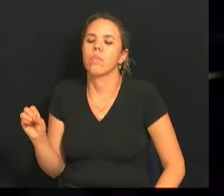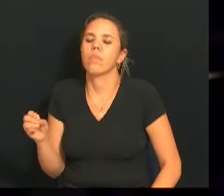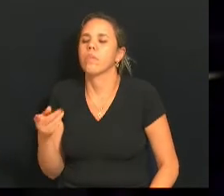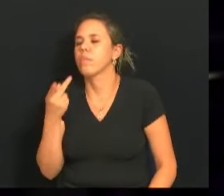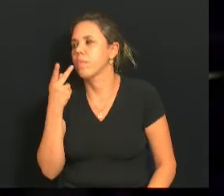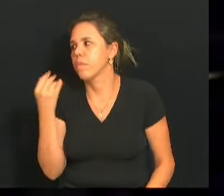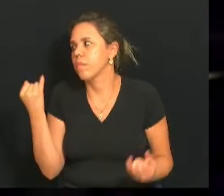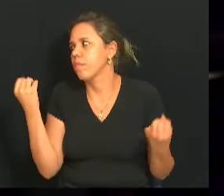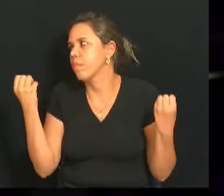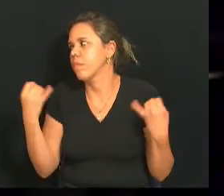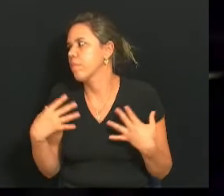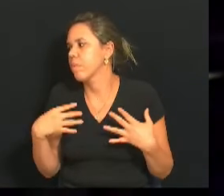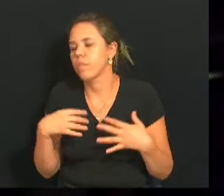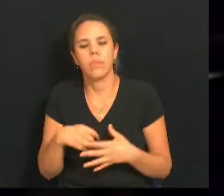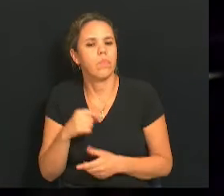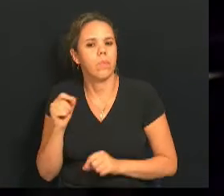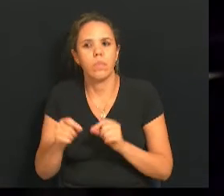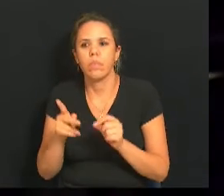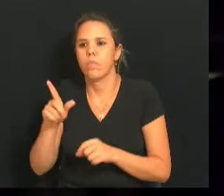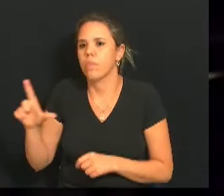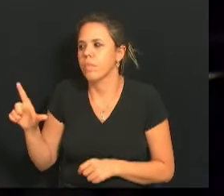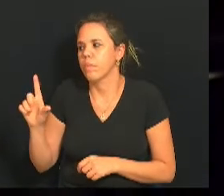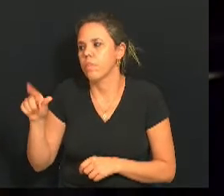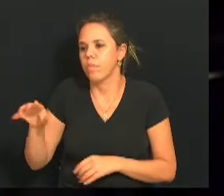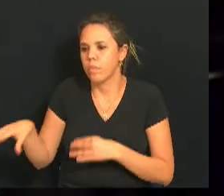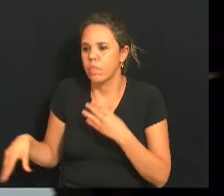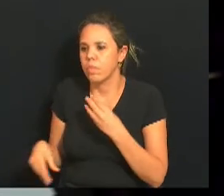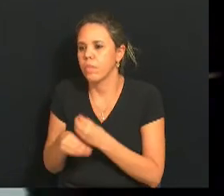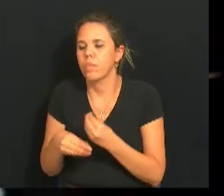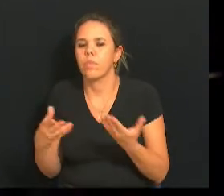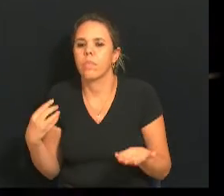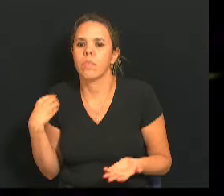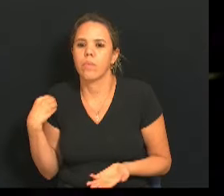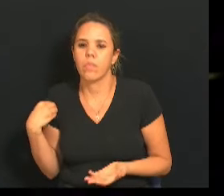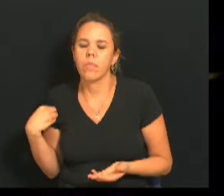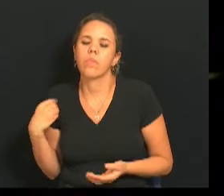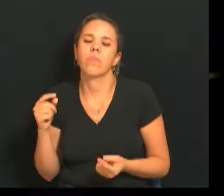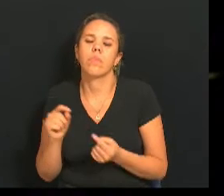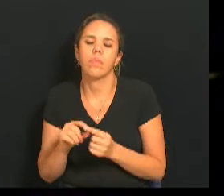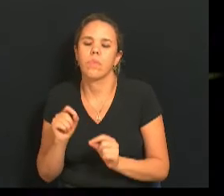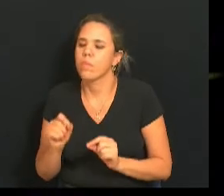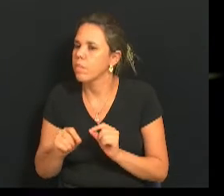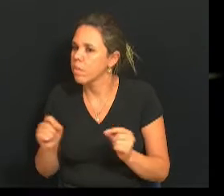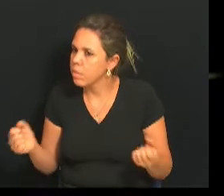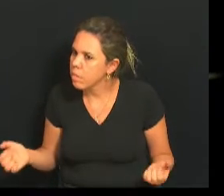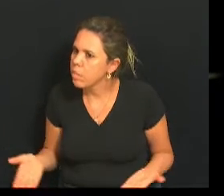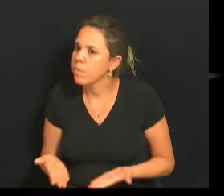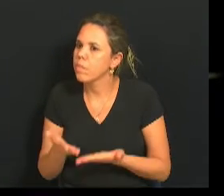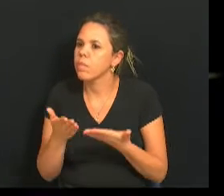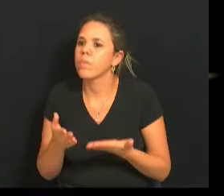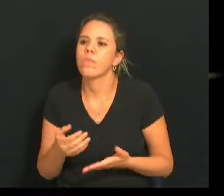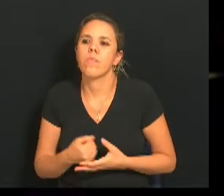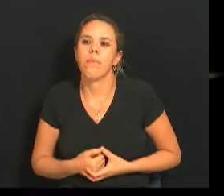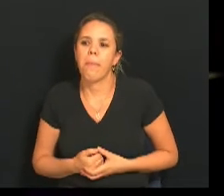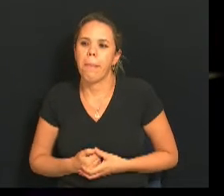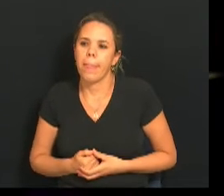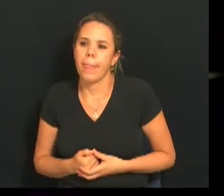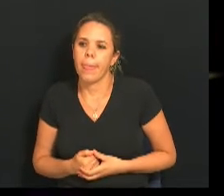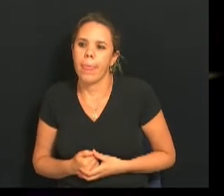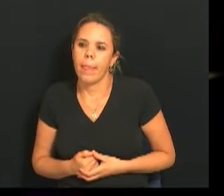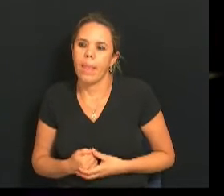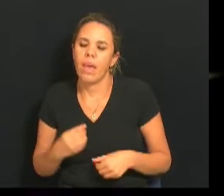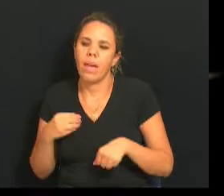destaca que o PL ele reitera, e nesse sentido acho que ele dá conta de